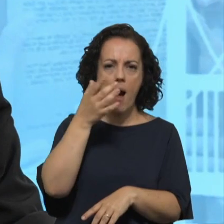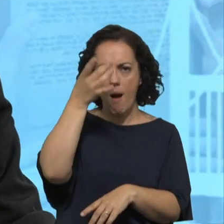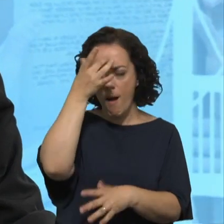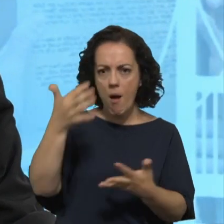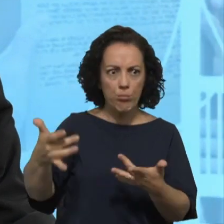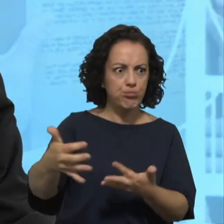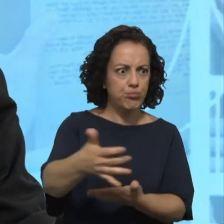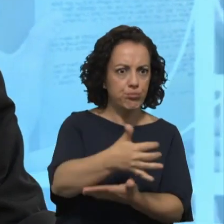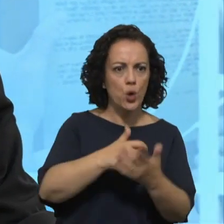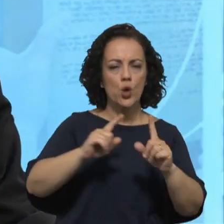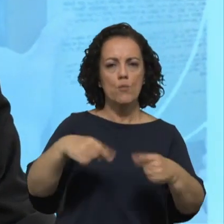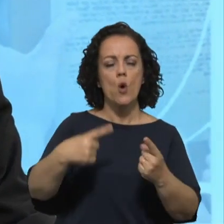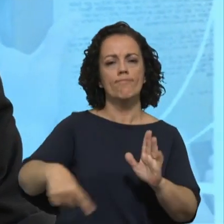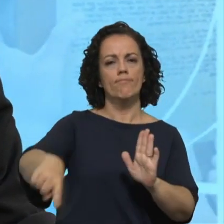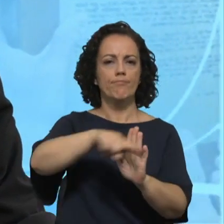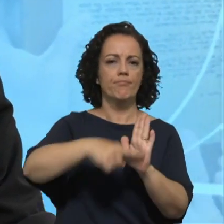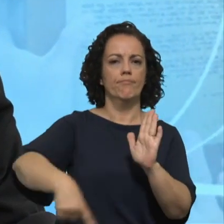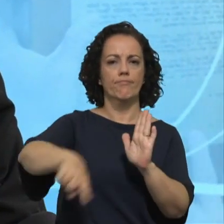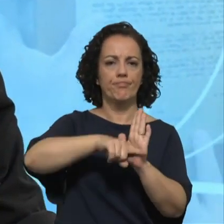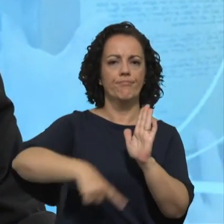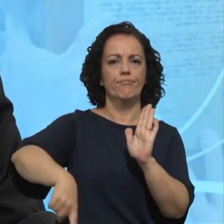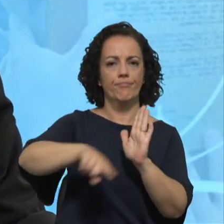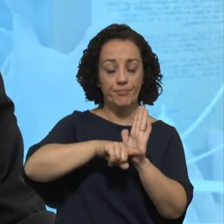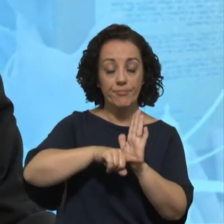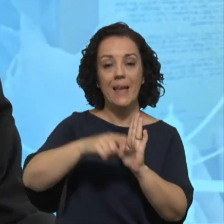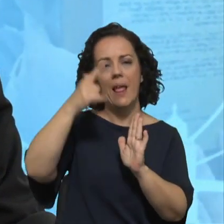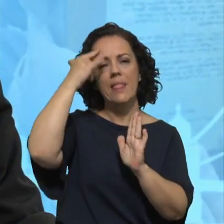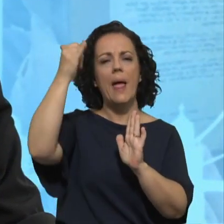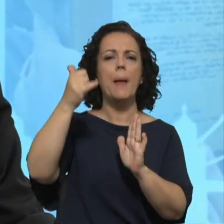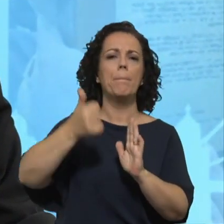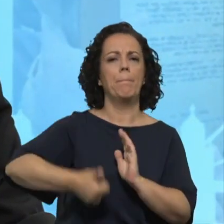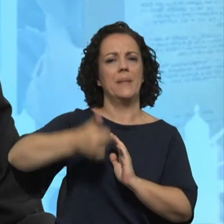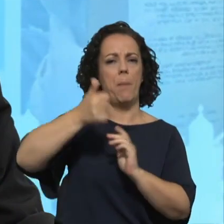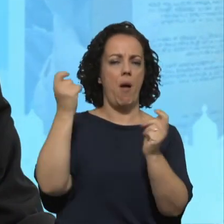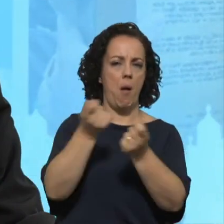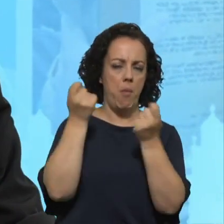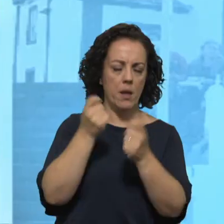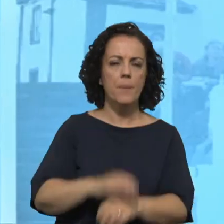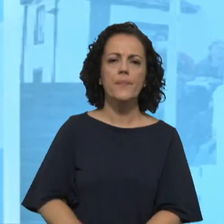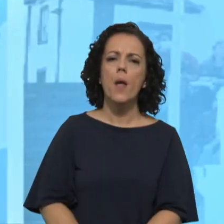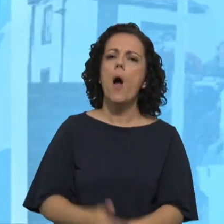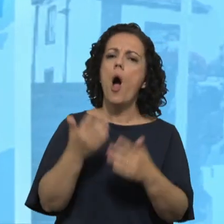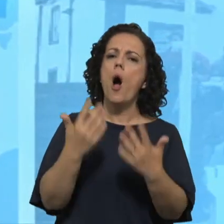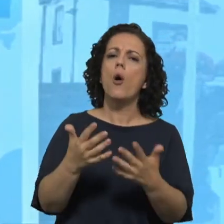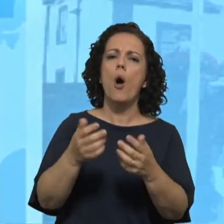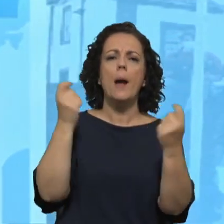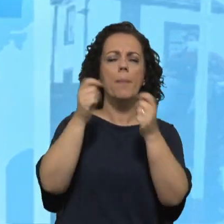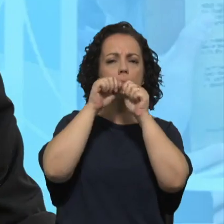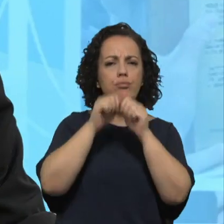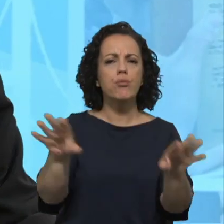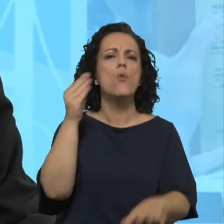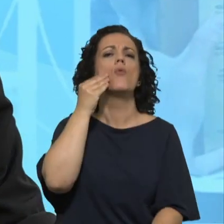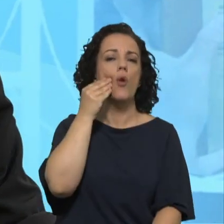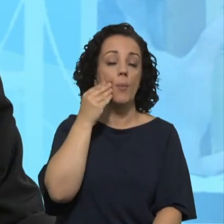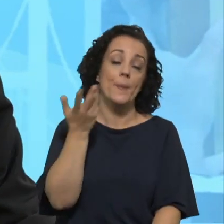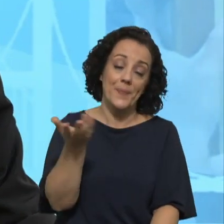podermos então lançar, com base nelas, as ideias principais da campanha. Como é que elas chegam agora às pessoas? É verdade.